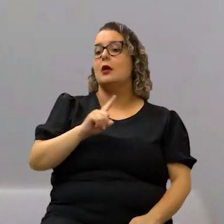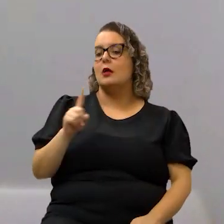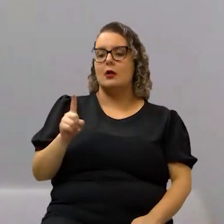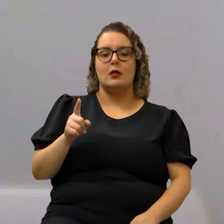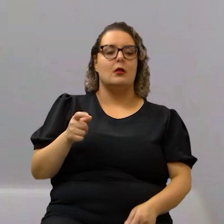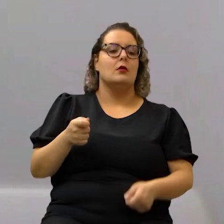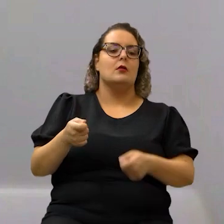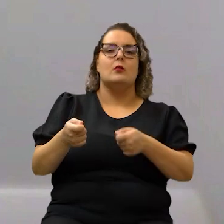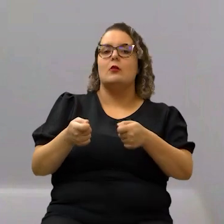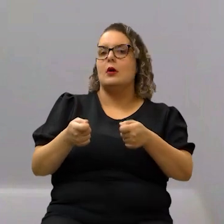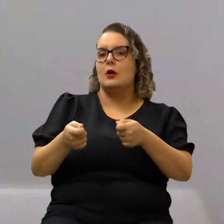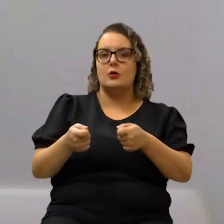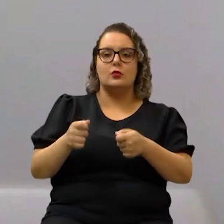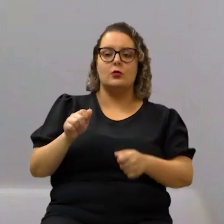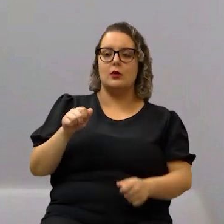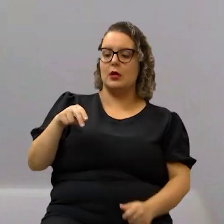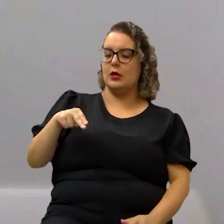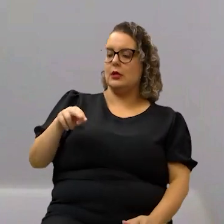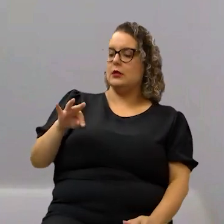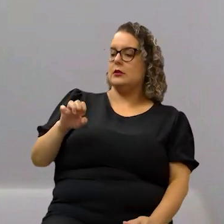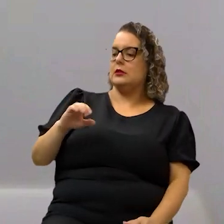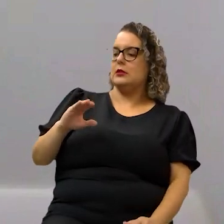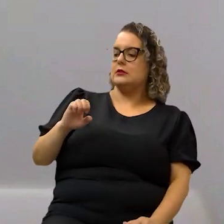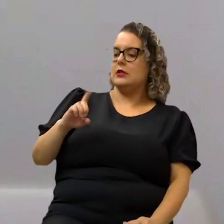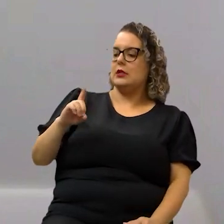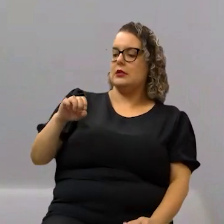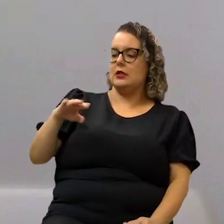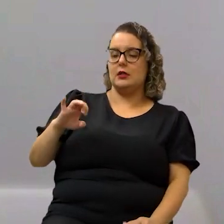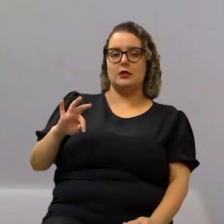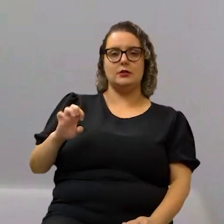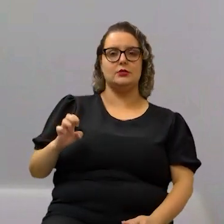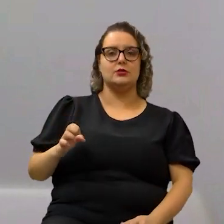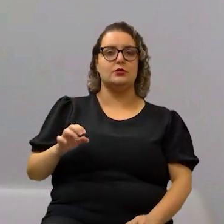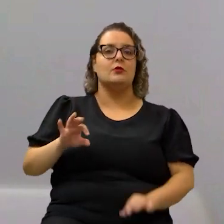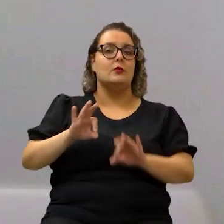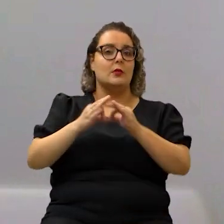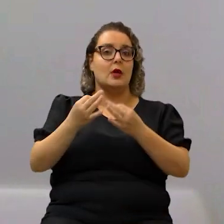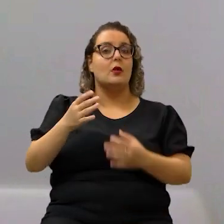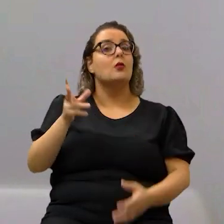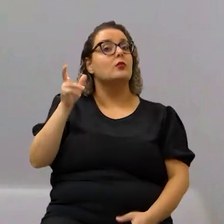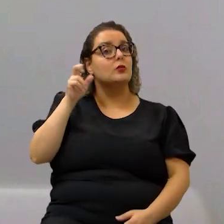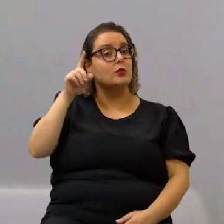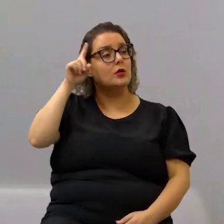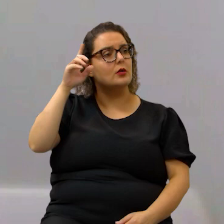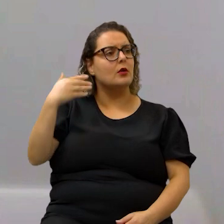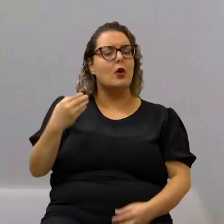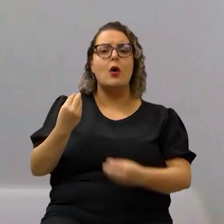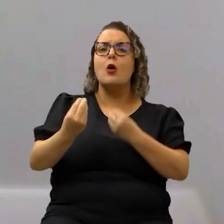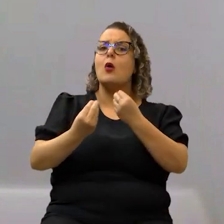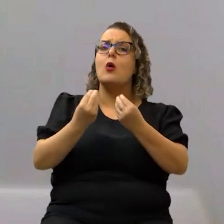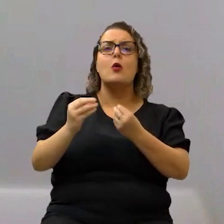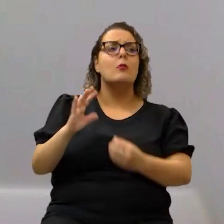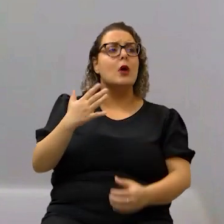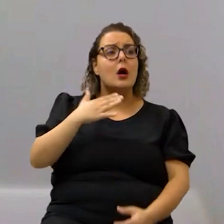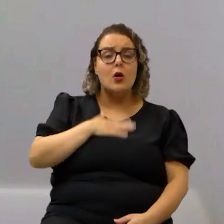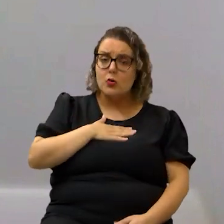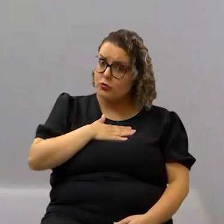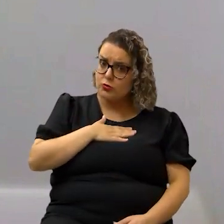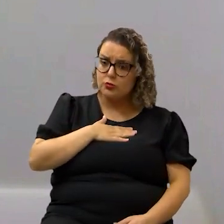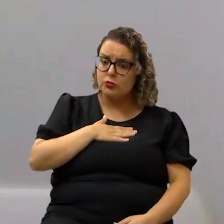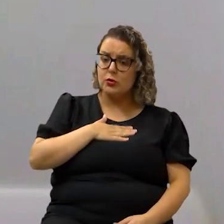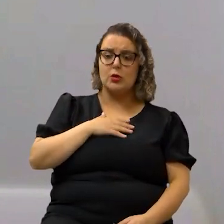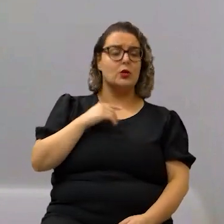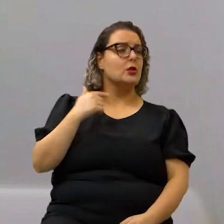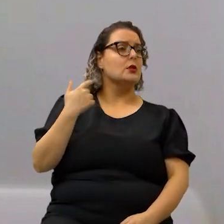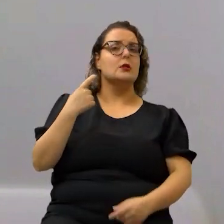se prenda à questão do antecedente familiar. O que eu mais escuto no meu dia a dia é: como isso foi acontecer